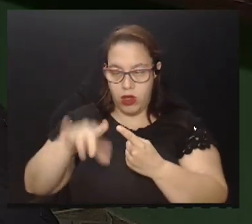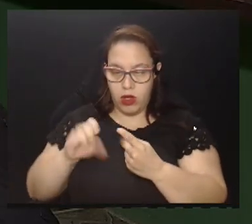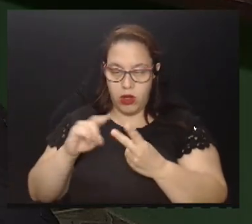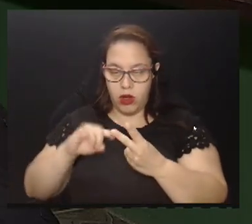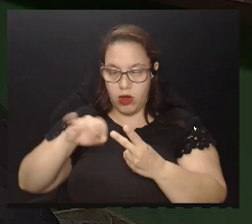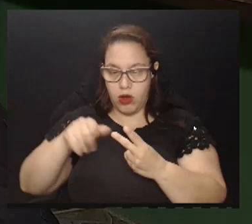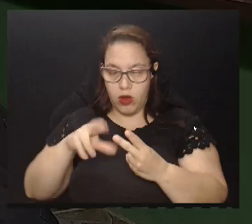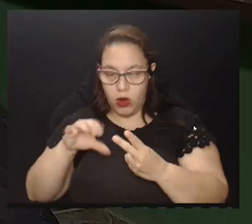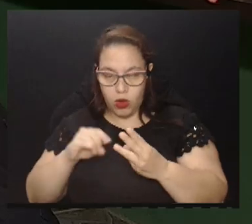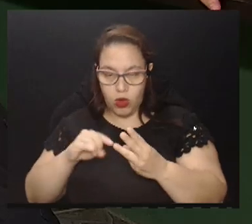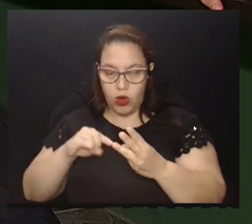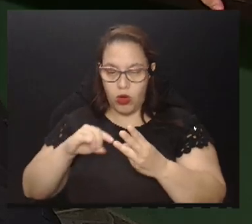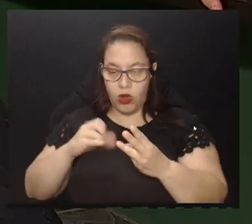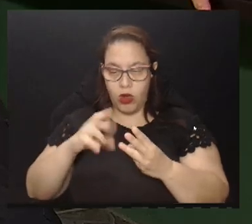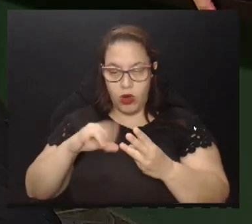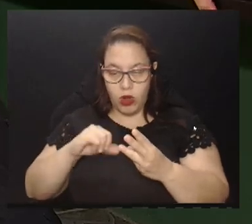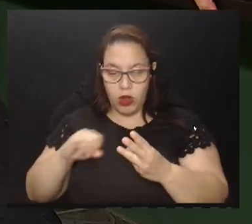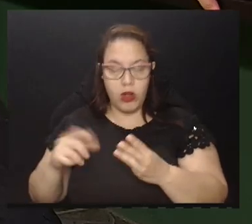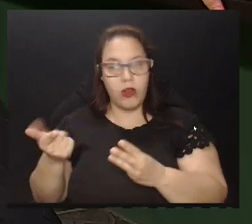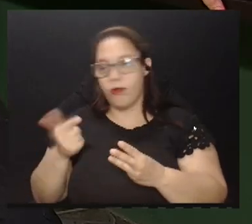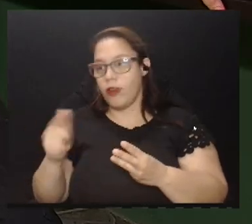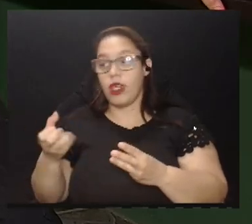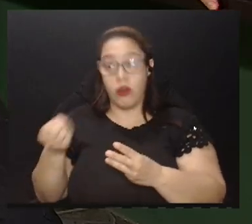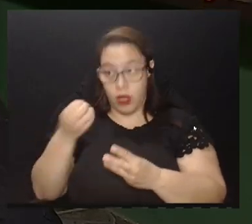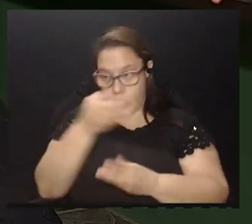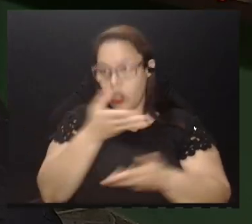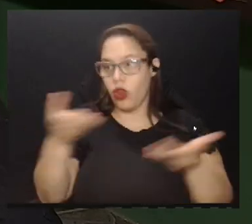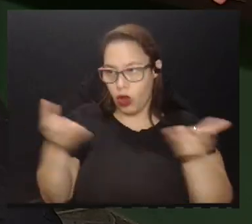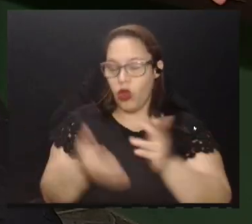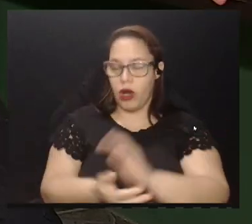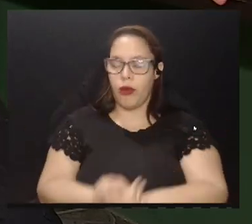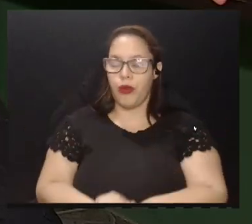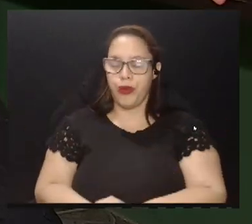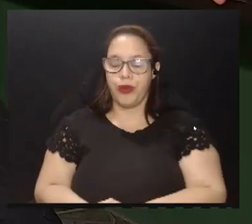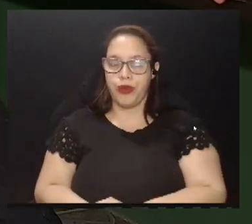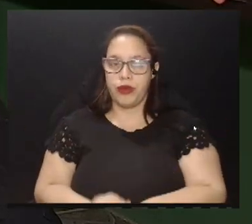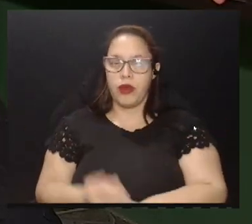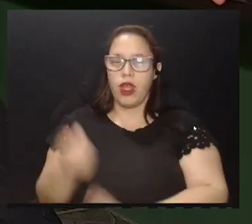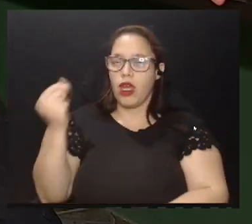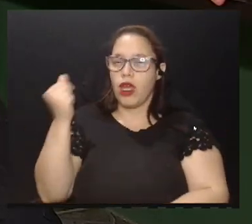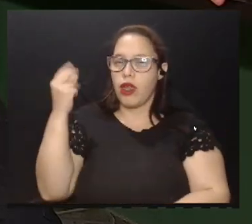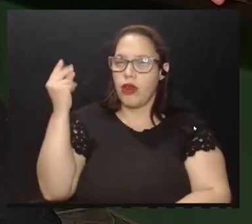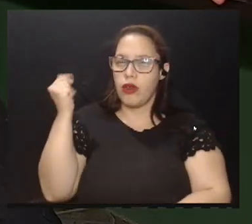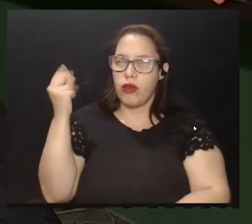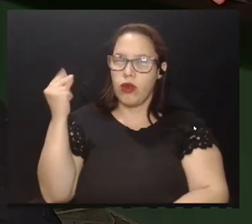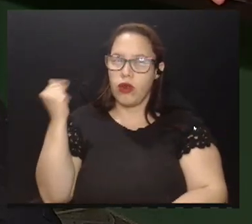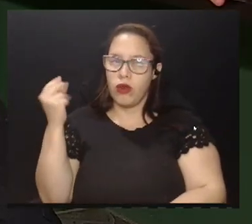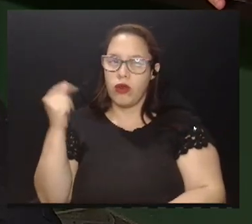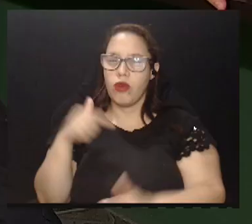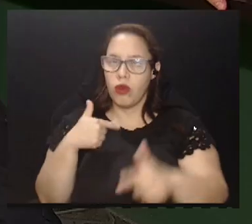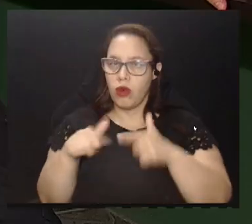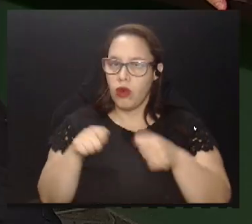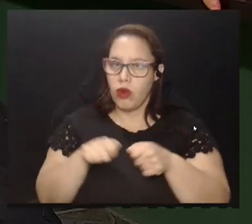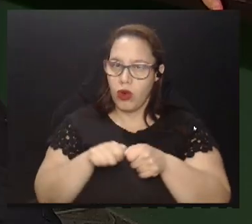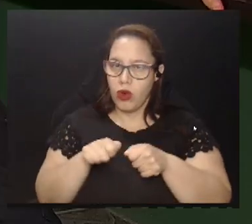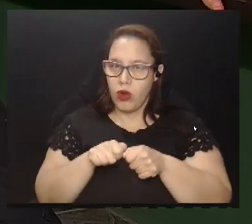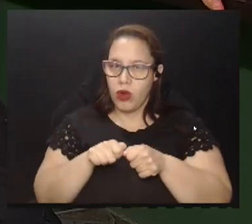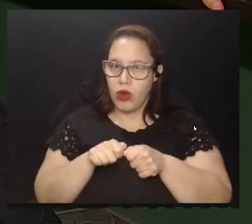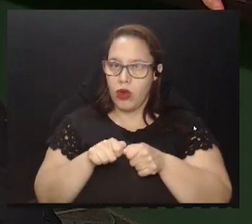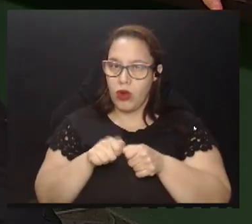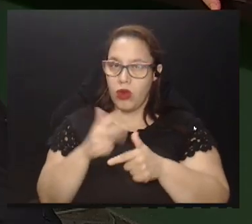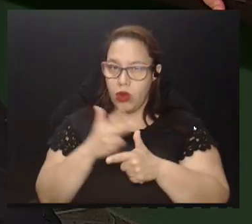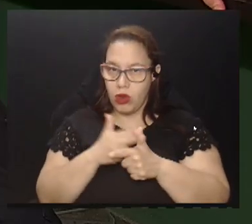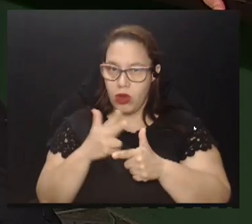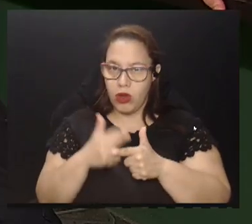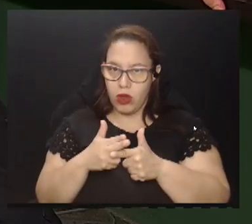estão aqui agora, estão viajando. Na época nós trabalhávamos juntos com um documentarista que